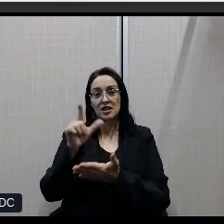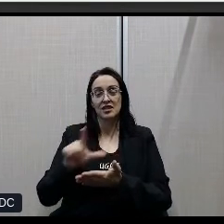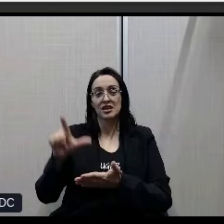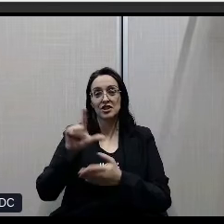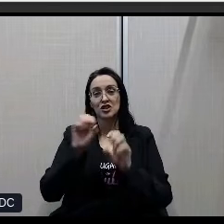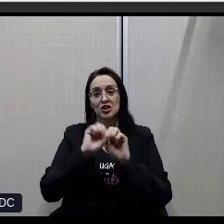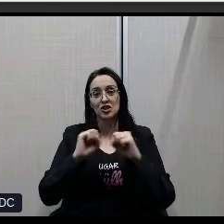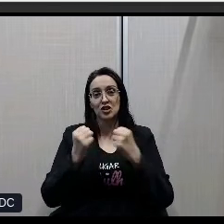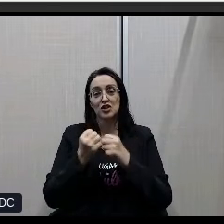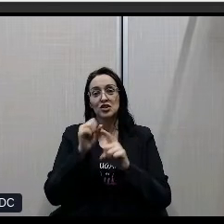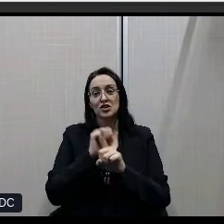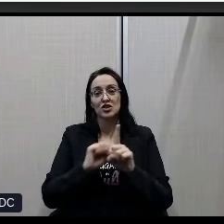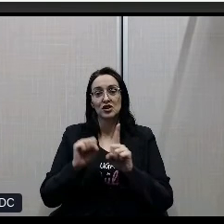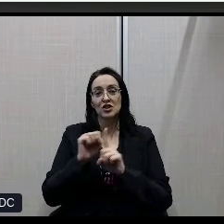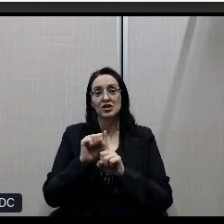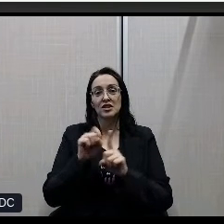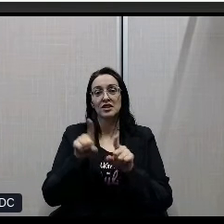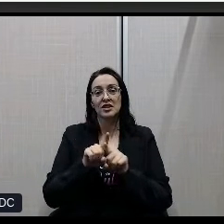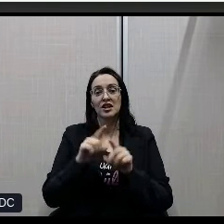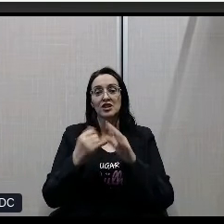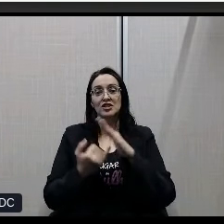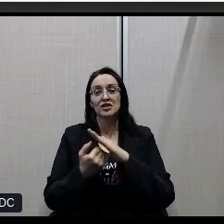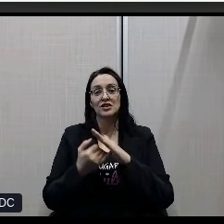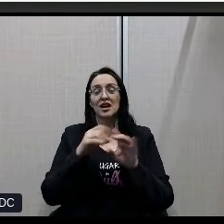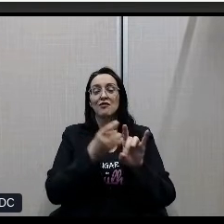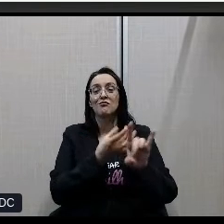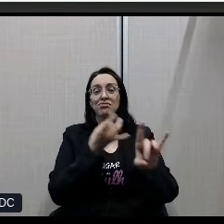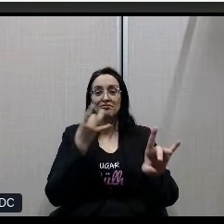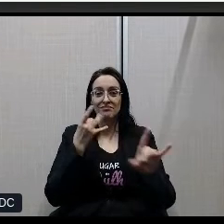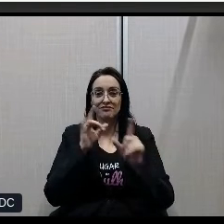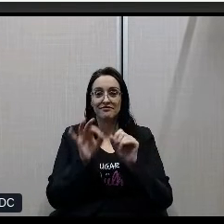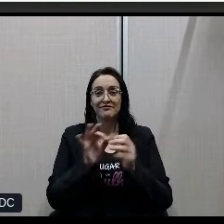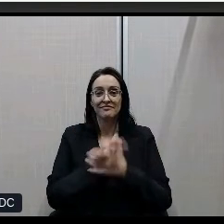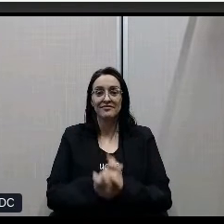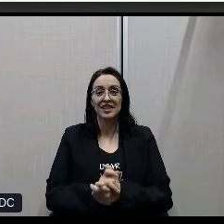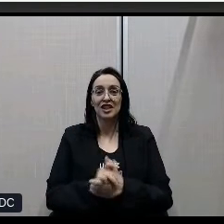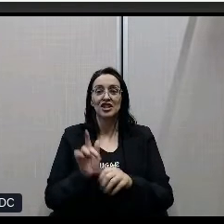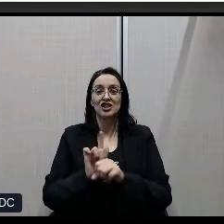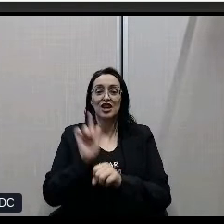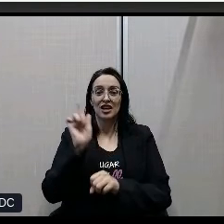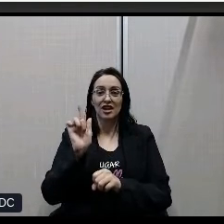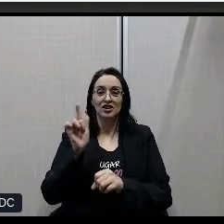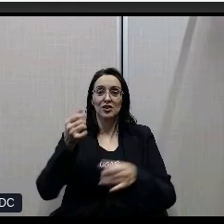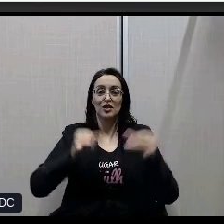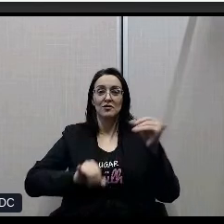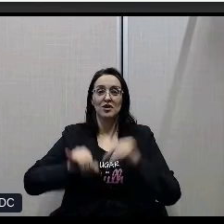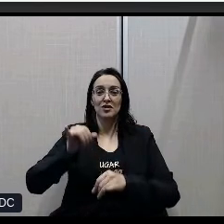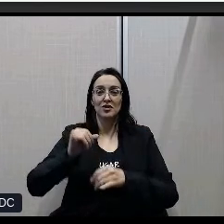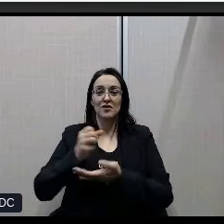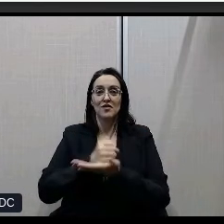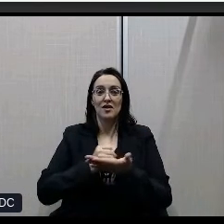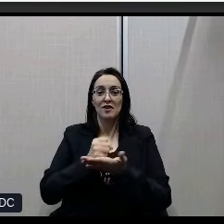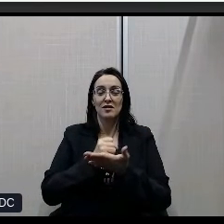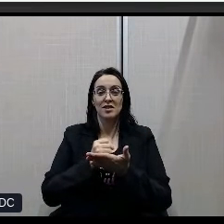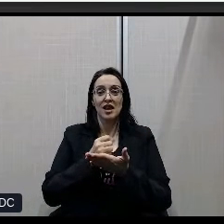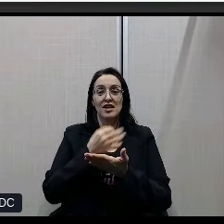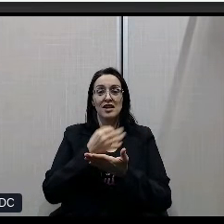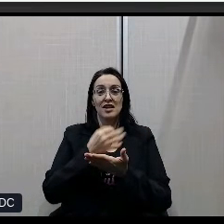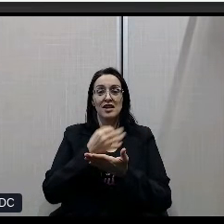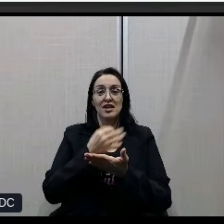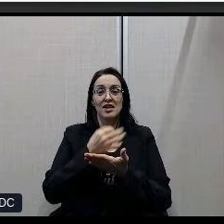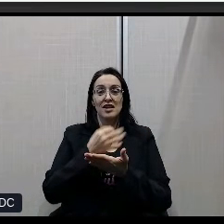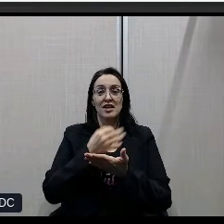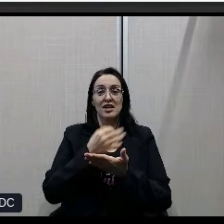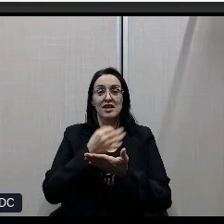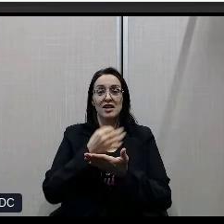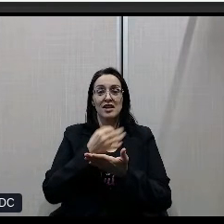licenciatura em Sociologia em uma instituição de ensino superior à distância. Ele é gerente de um laboratório farmacêutico e mora em